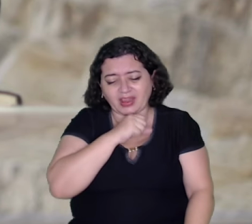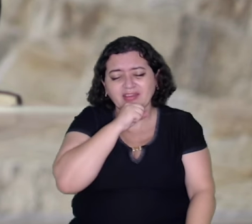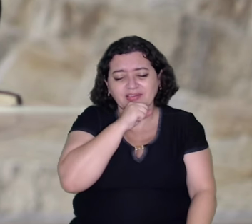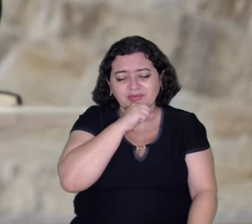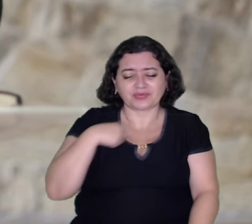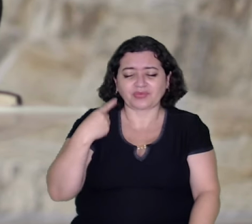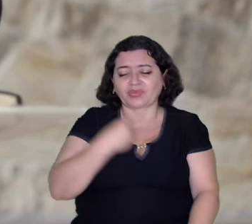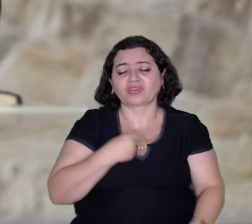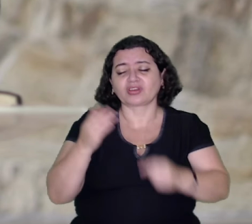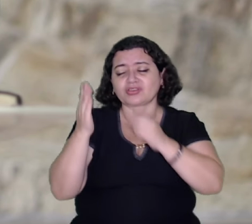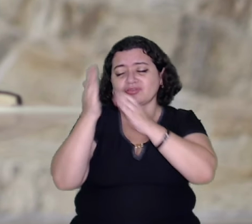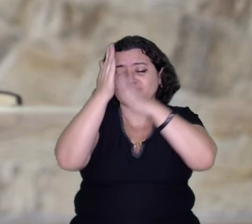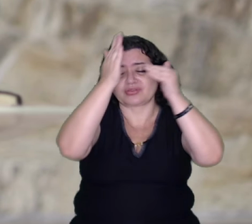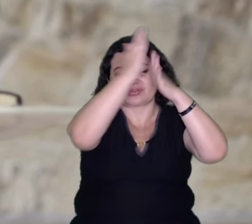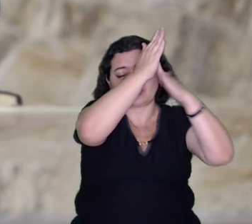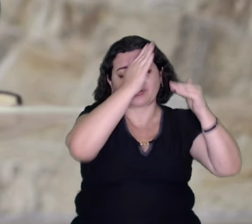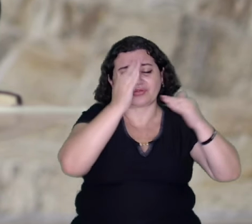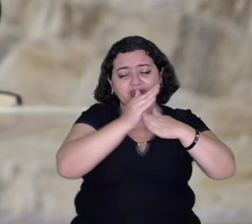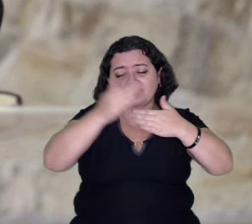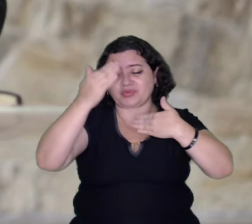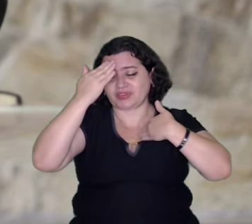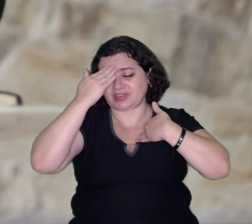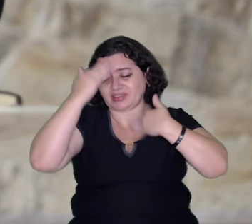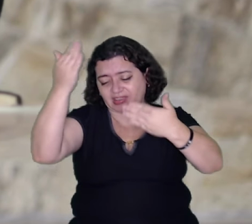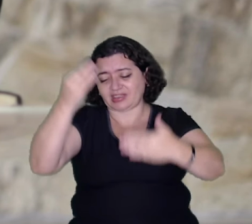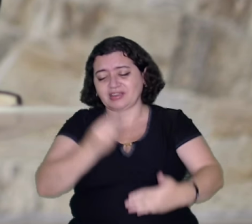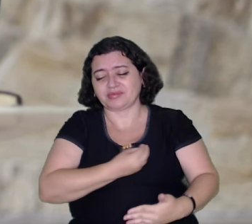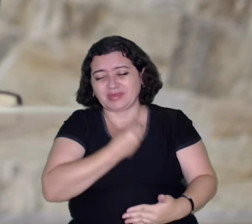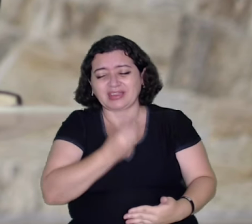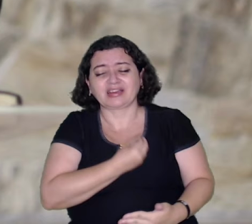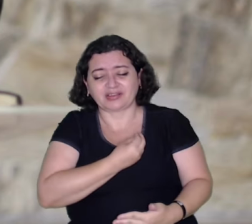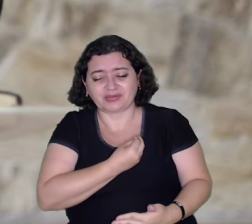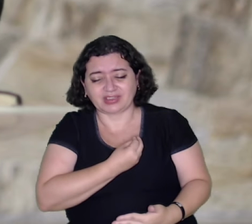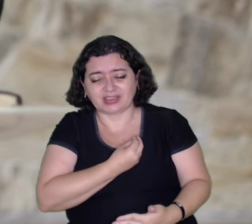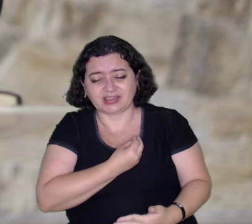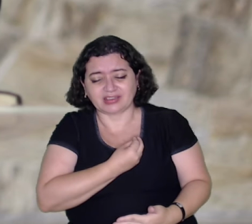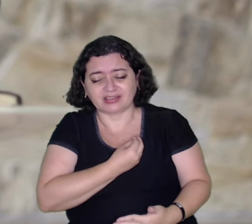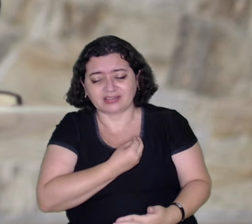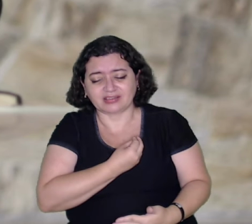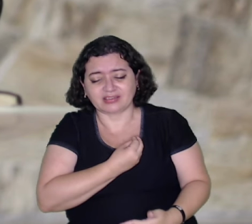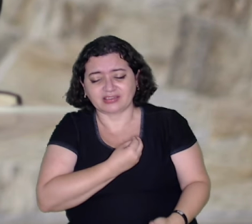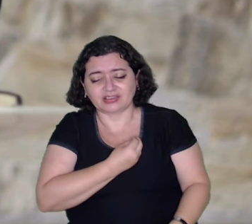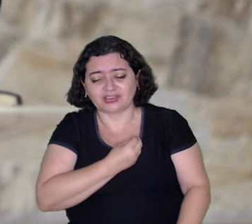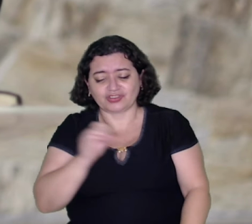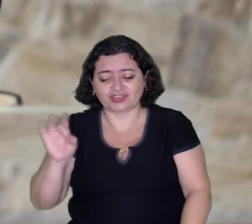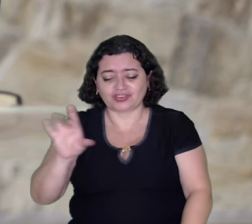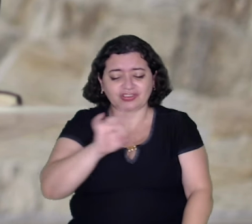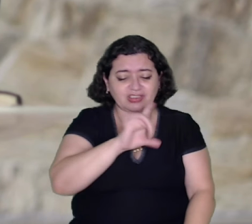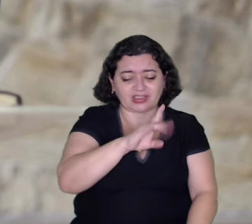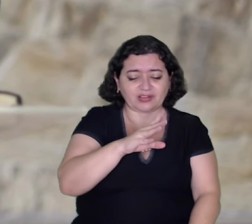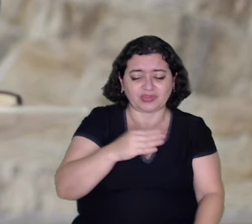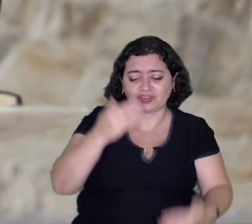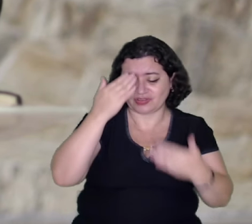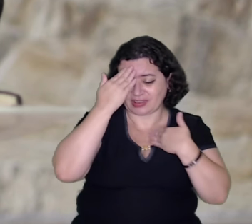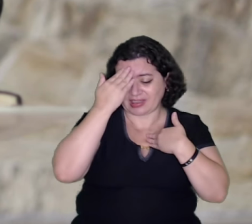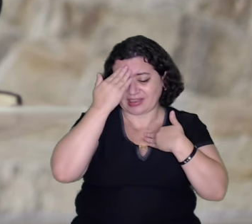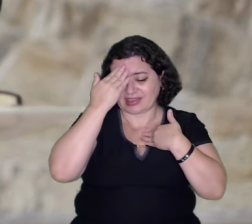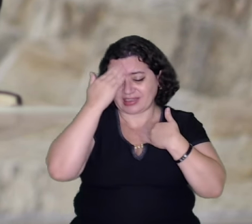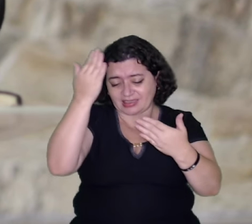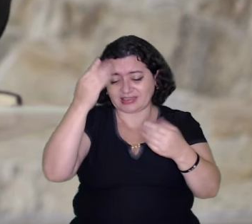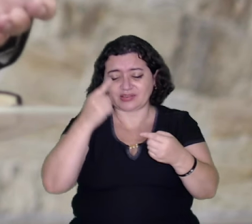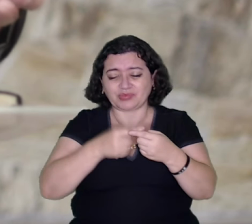Nós te louvamos e te agradecemos pela vida, pela existência. Te agradecemos, ó Pai,